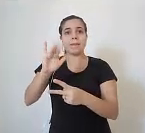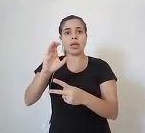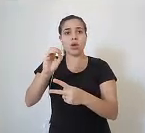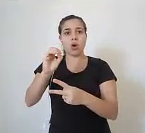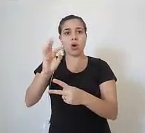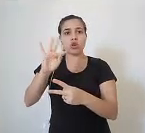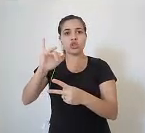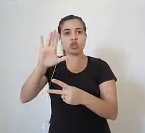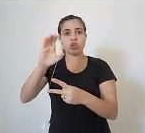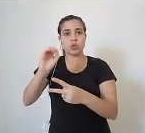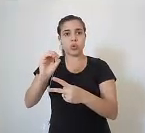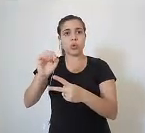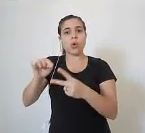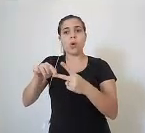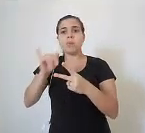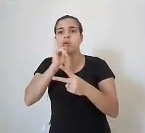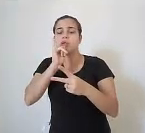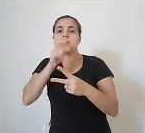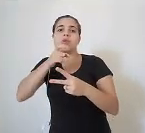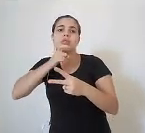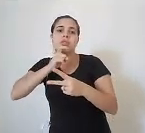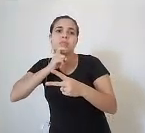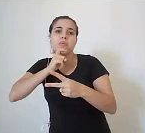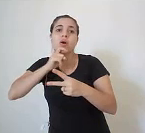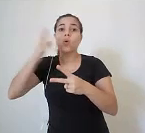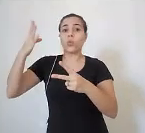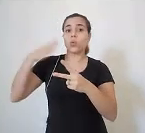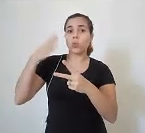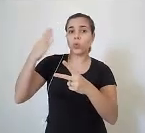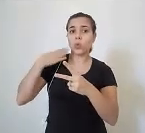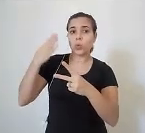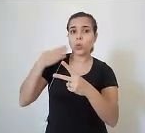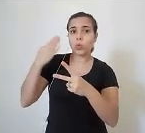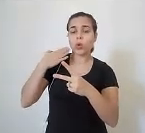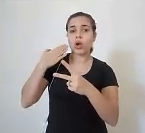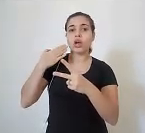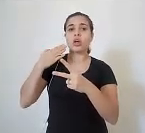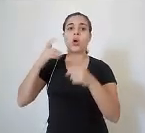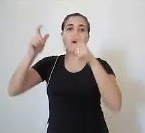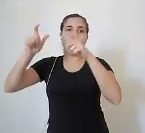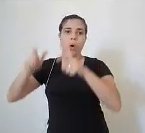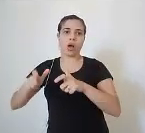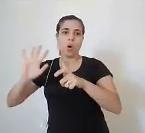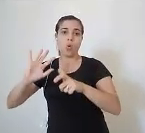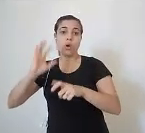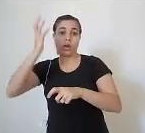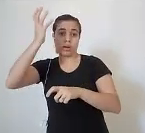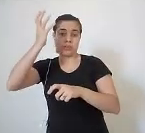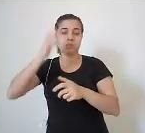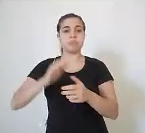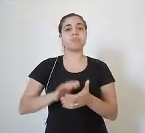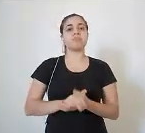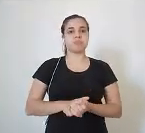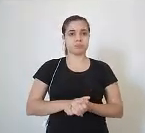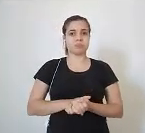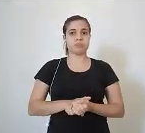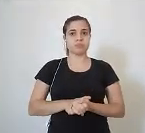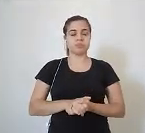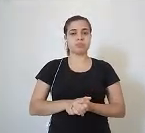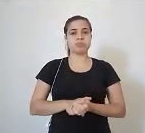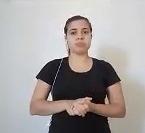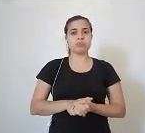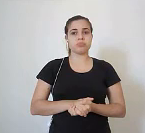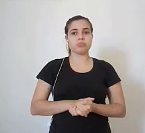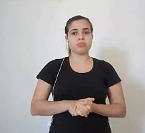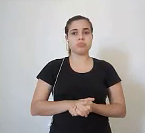físicos e químicos, precipitação, profundidade, salinidade, temperatura e assim por diante, como eu já havia